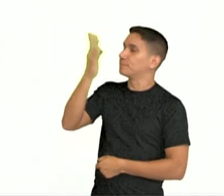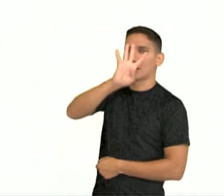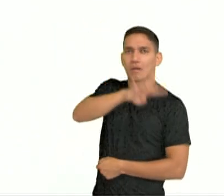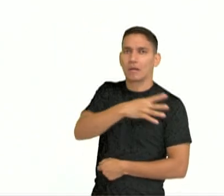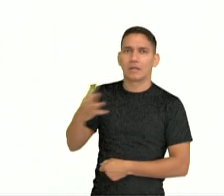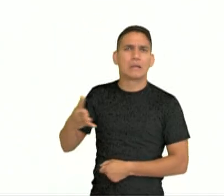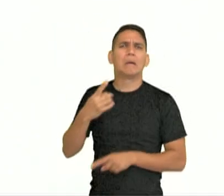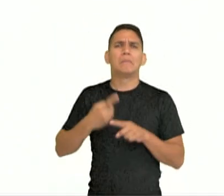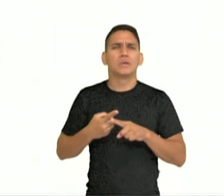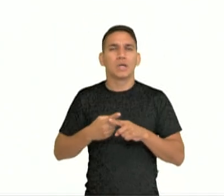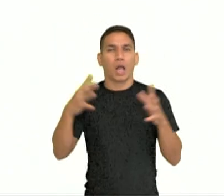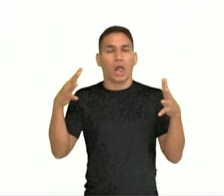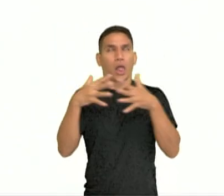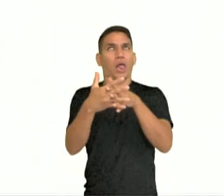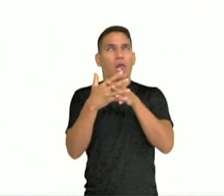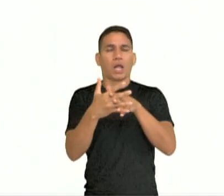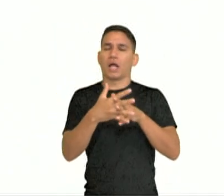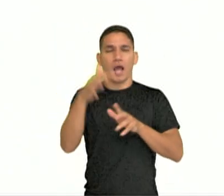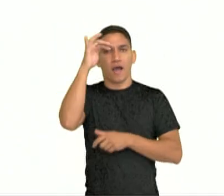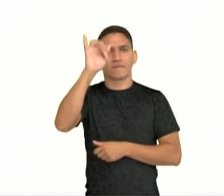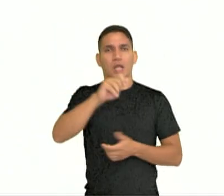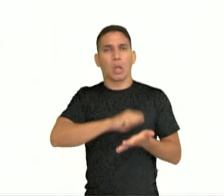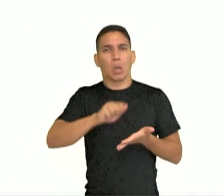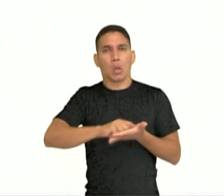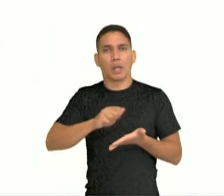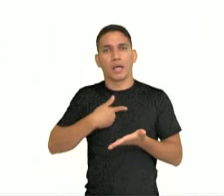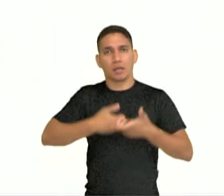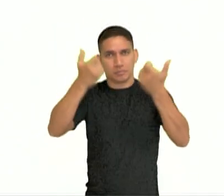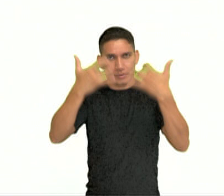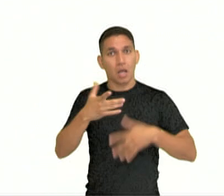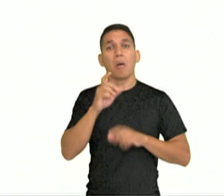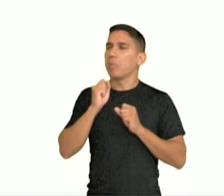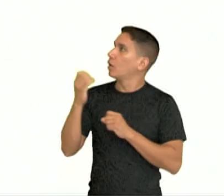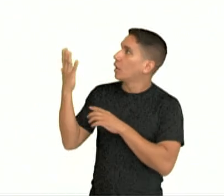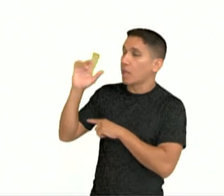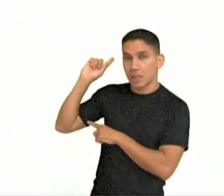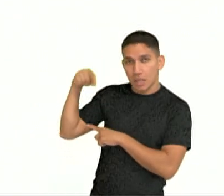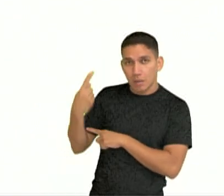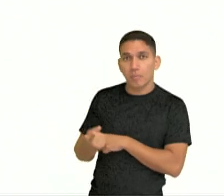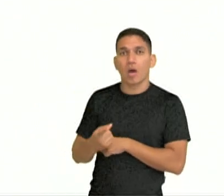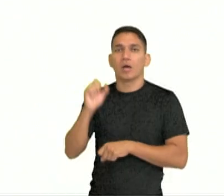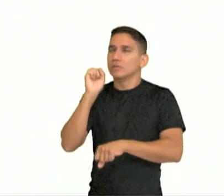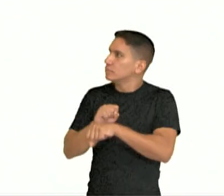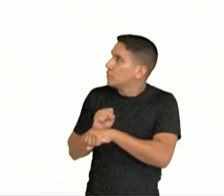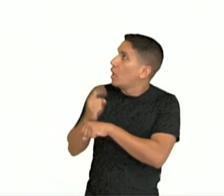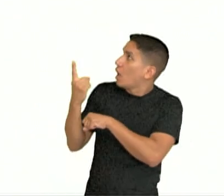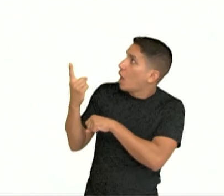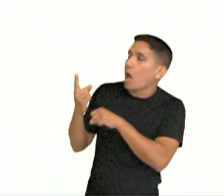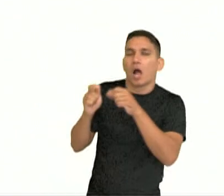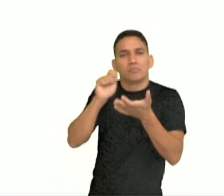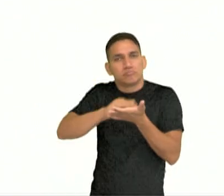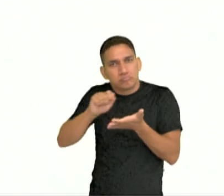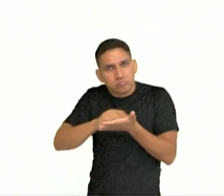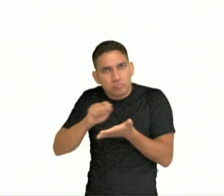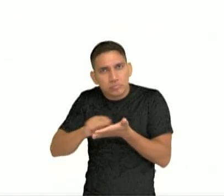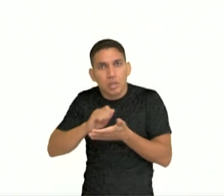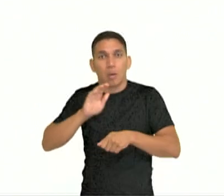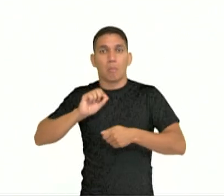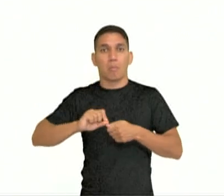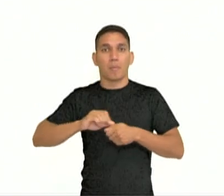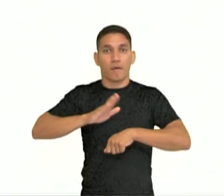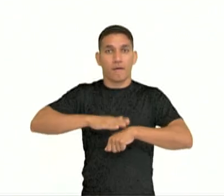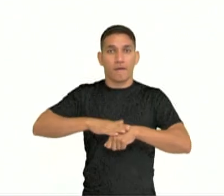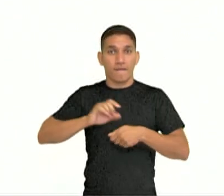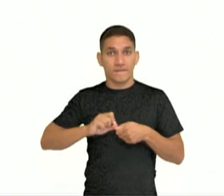você não ter que ficar aí anotando enquanto eu estou falando. Você pode depois procurar, né, na hora de resolver o exercício, exatamente